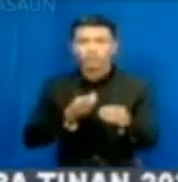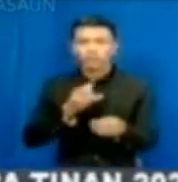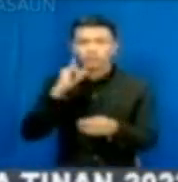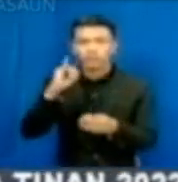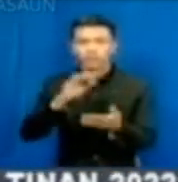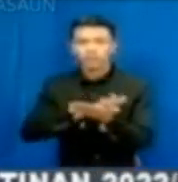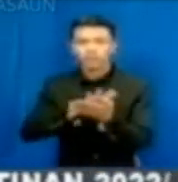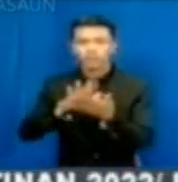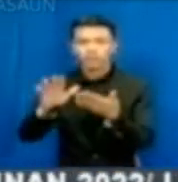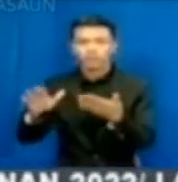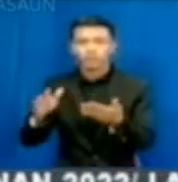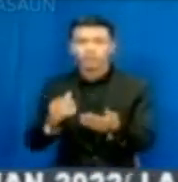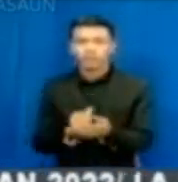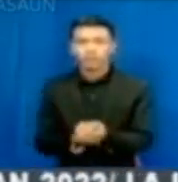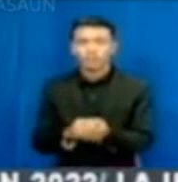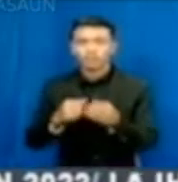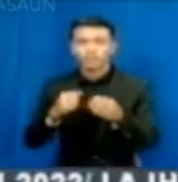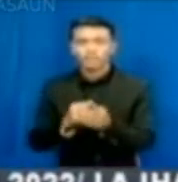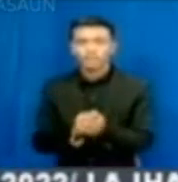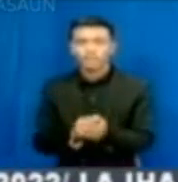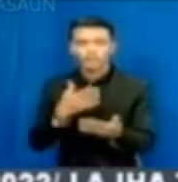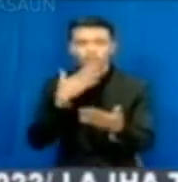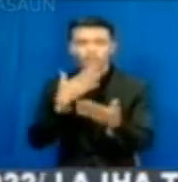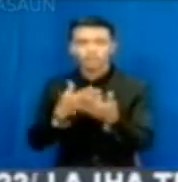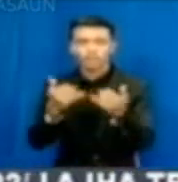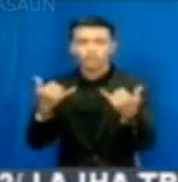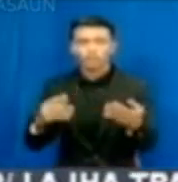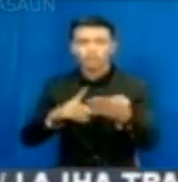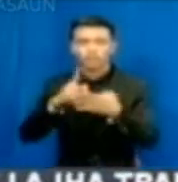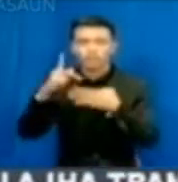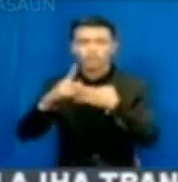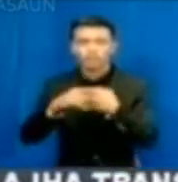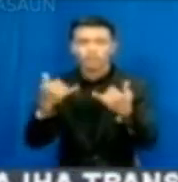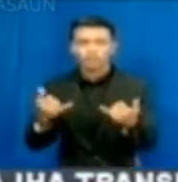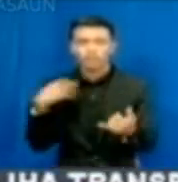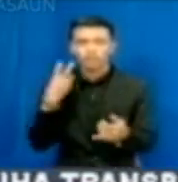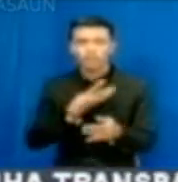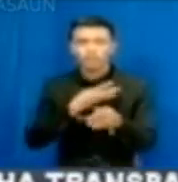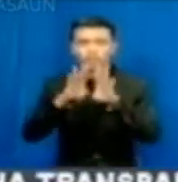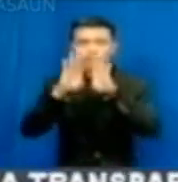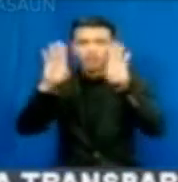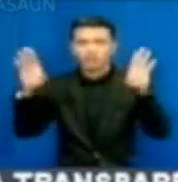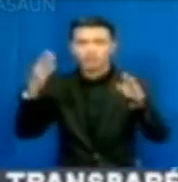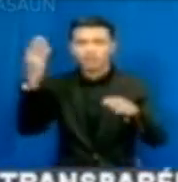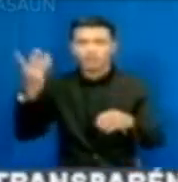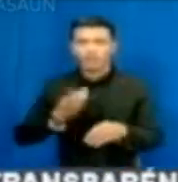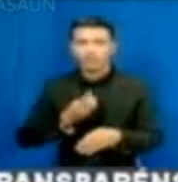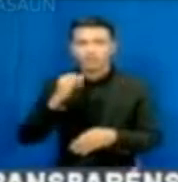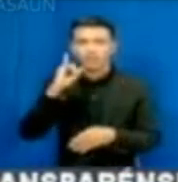mos, atrati Kuzéniku, saudável Nébese, ame lança Iha Dili